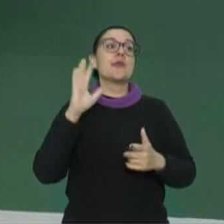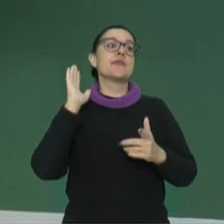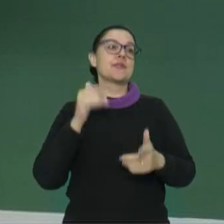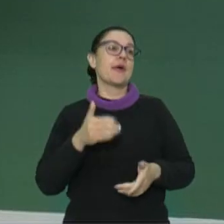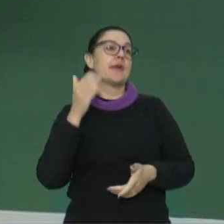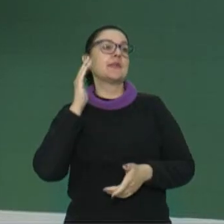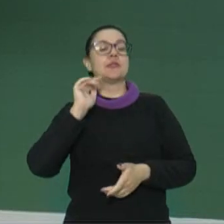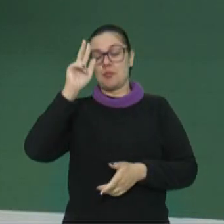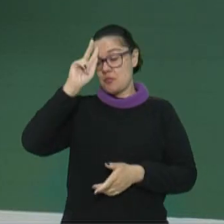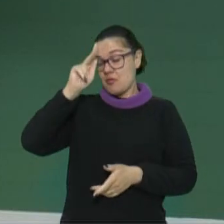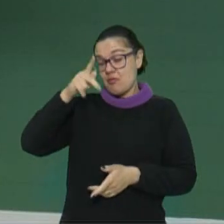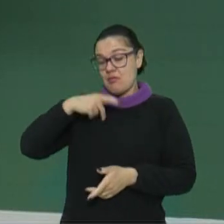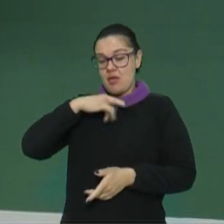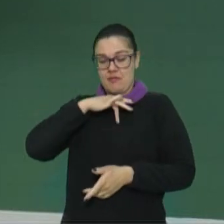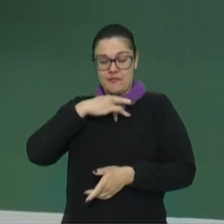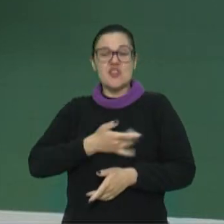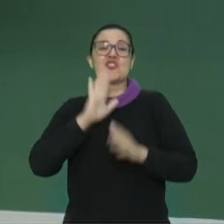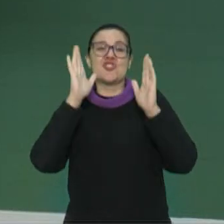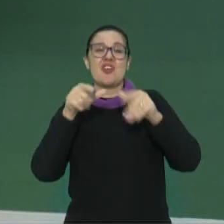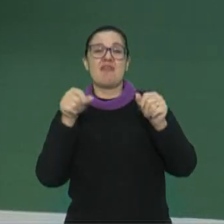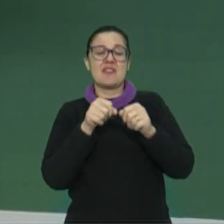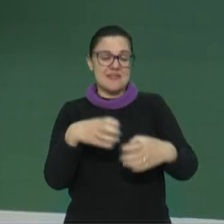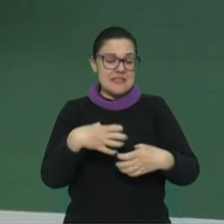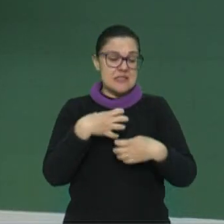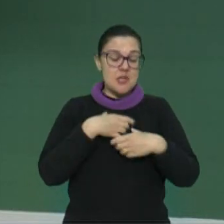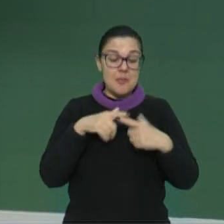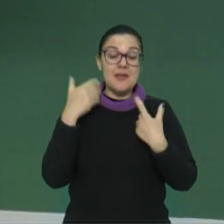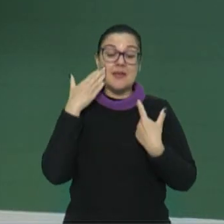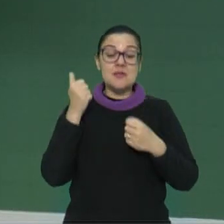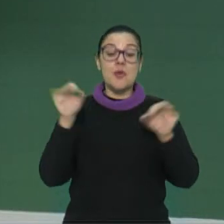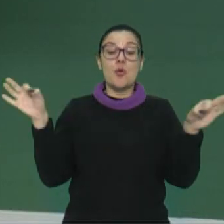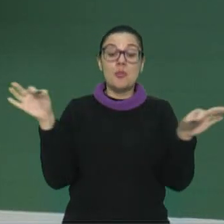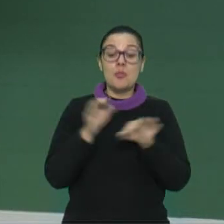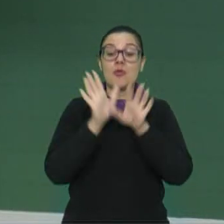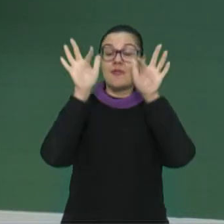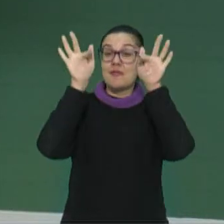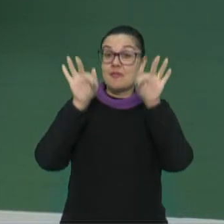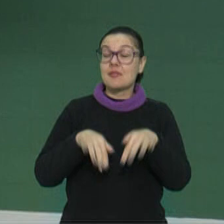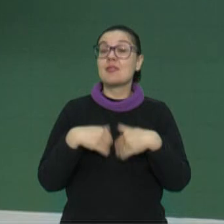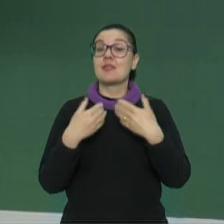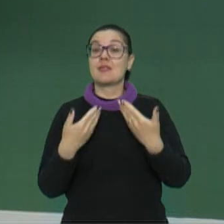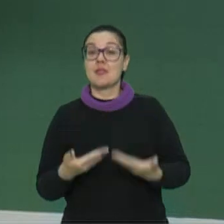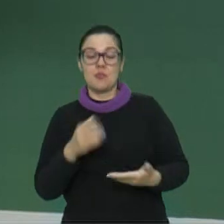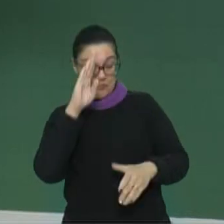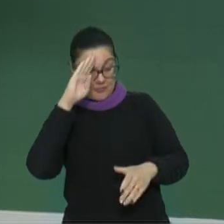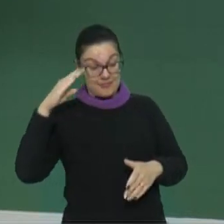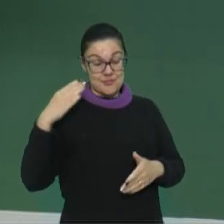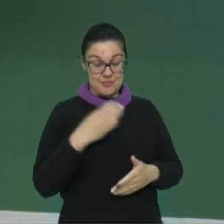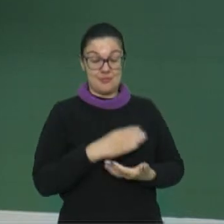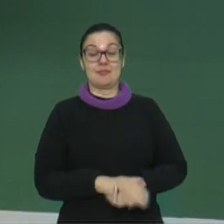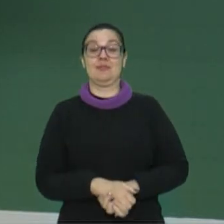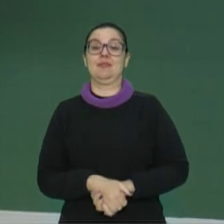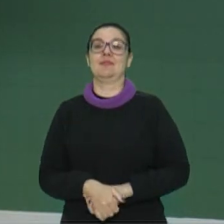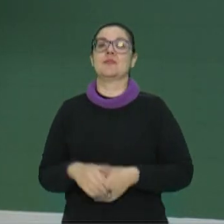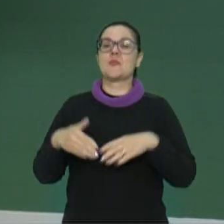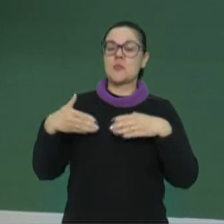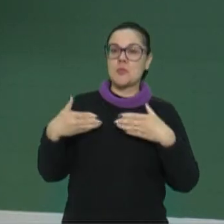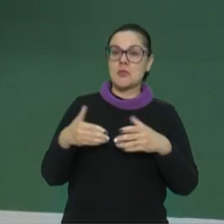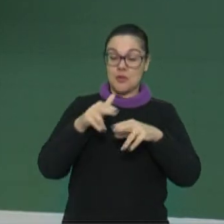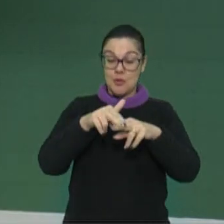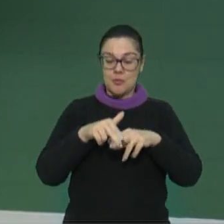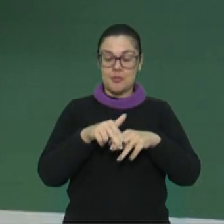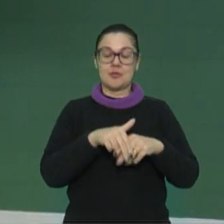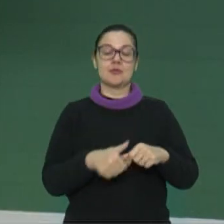sabe o que é vitimismo, ele age assim e tal, mas ele quer saber como que ele resolve isso aqui. Ele vai para o fim. Então, por aí isso que